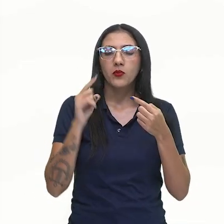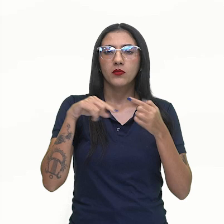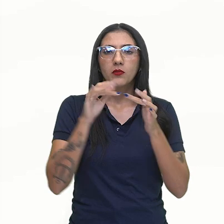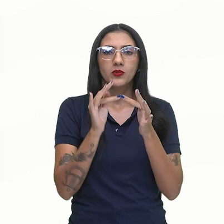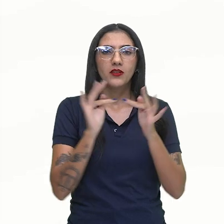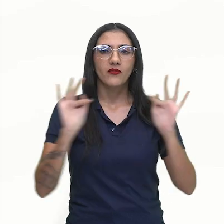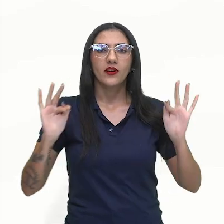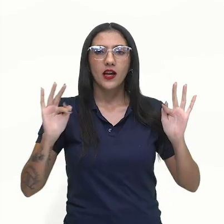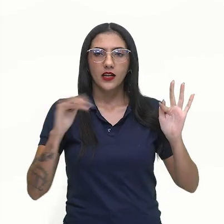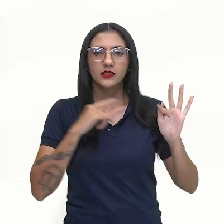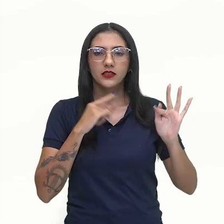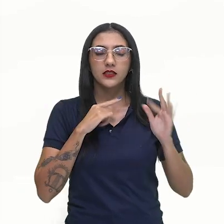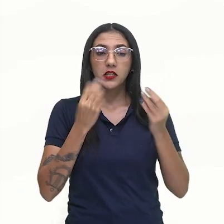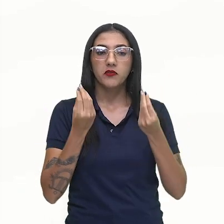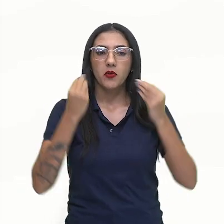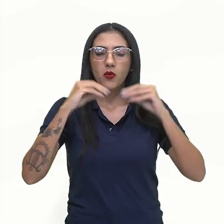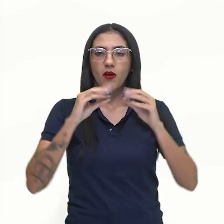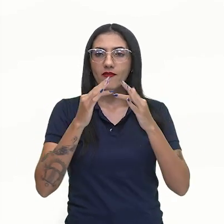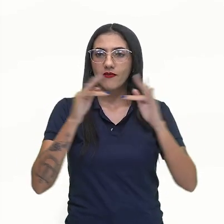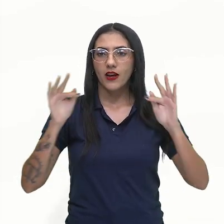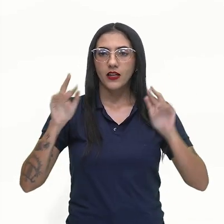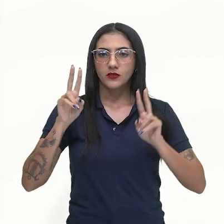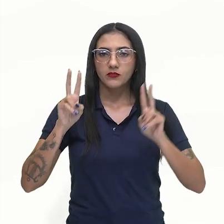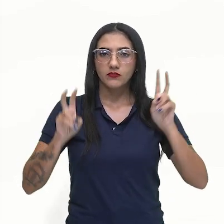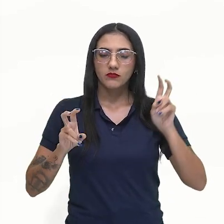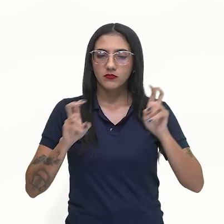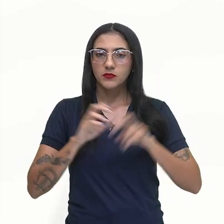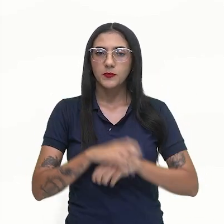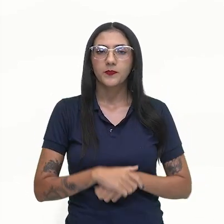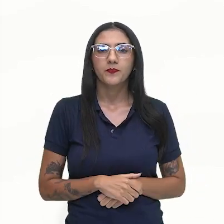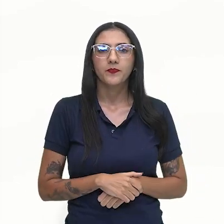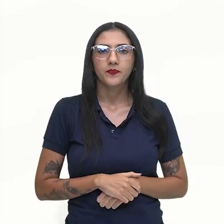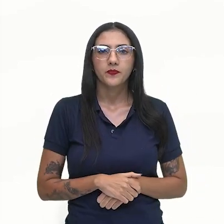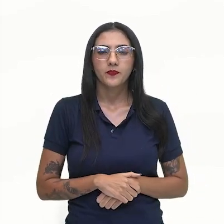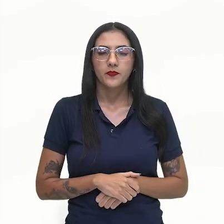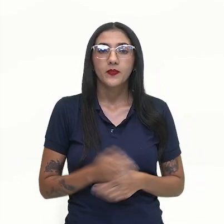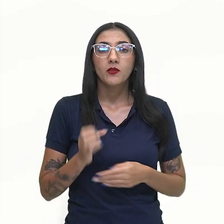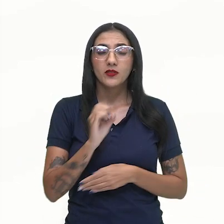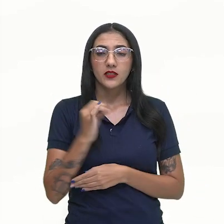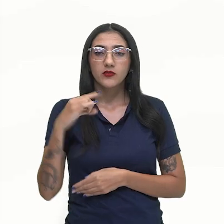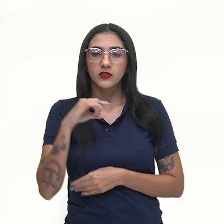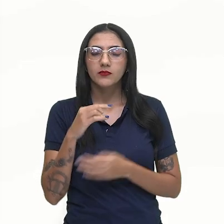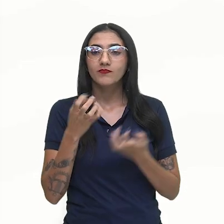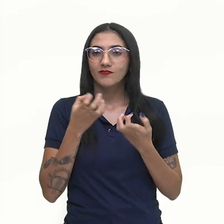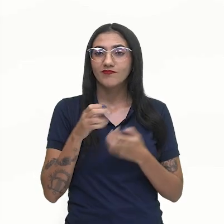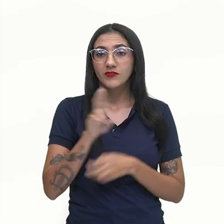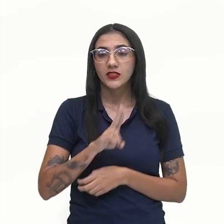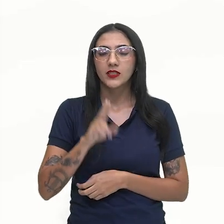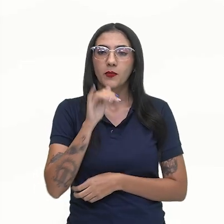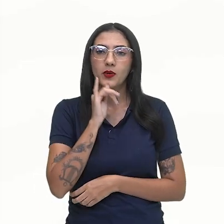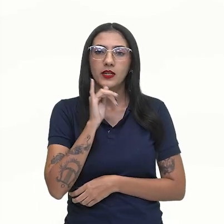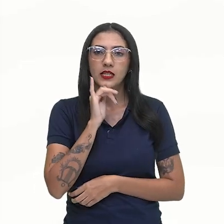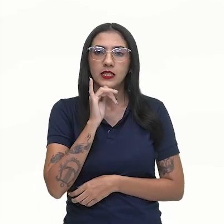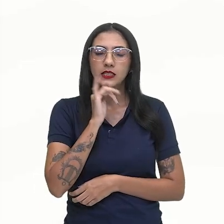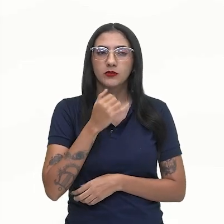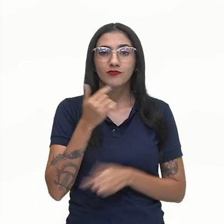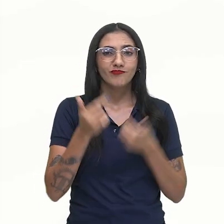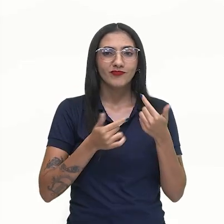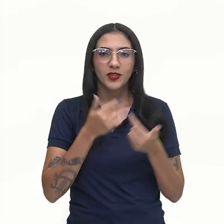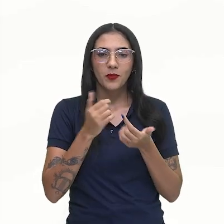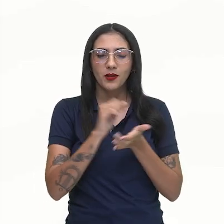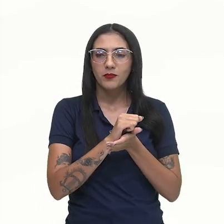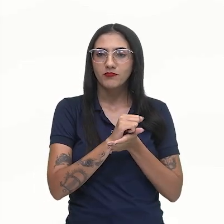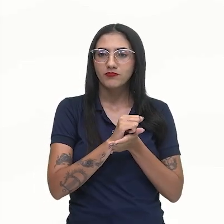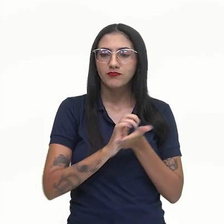que eu comandei, que eu botei para pesquisar, tá bom? Então, quando vocês forem pesquisar, isso aqui é muito importante quando a gente estiver fazendo trabalho acadêmico,